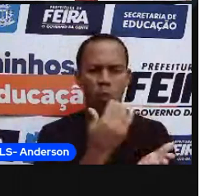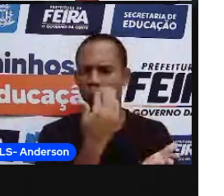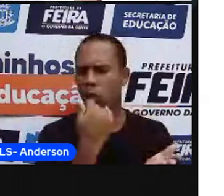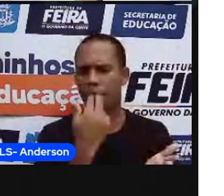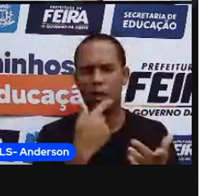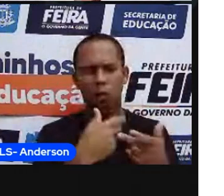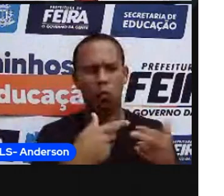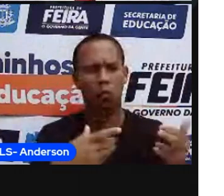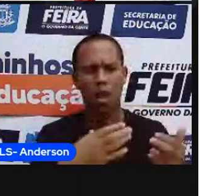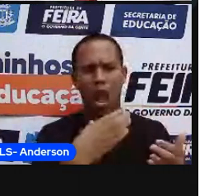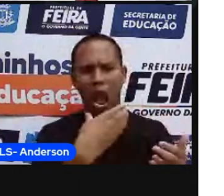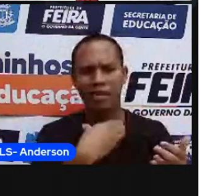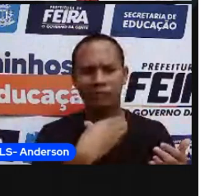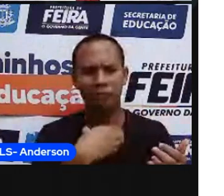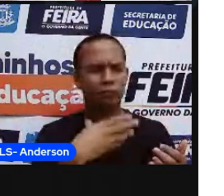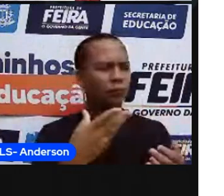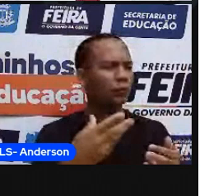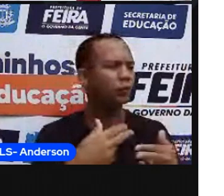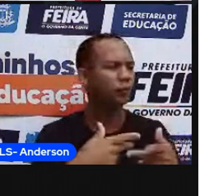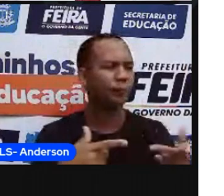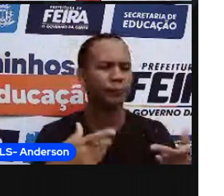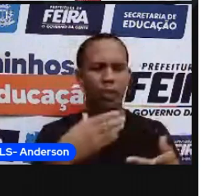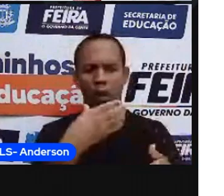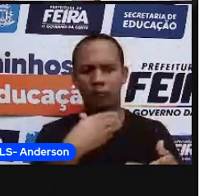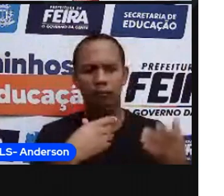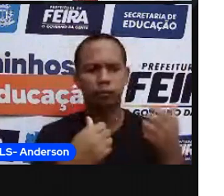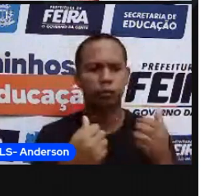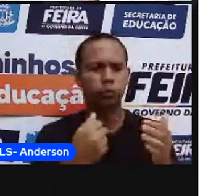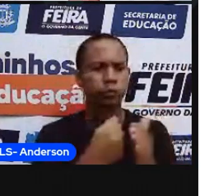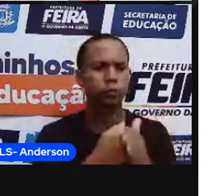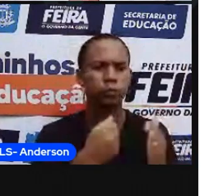o sanduíche, e vou lá, vou consumindo.